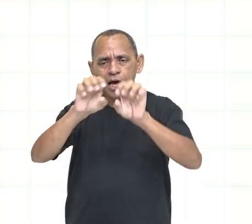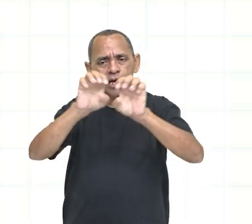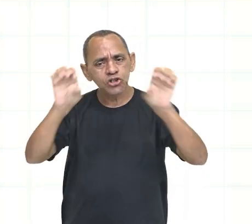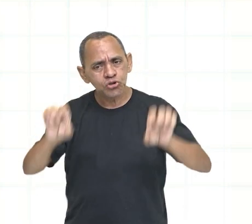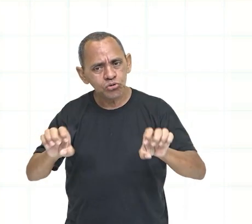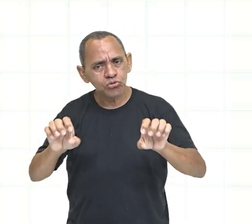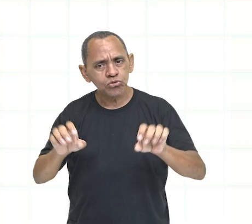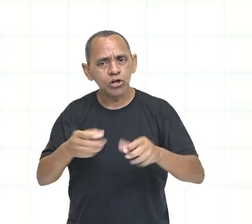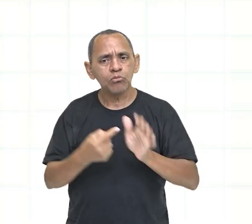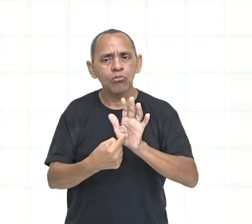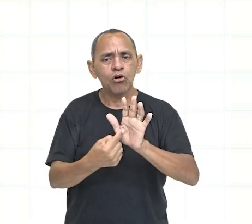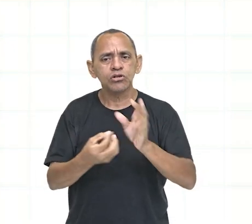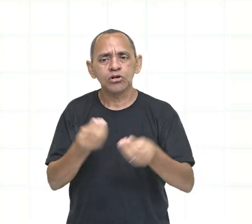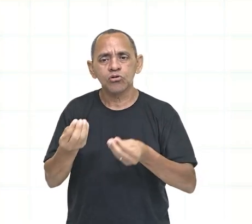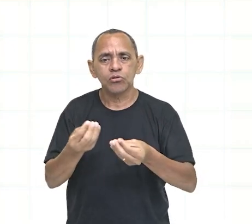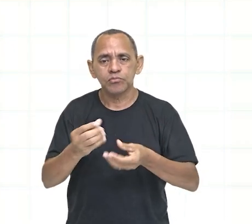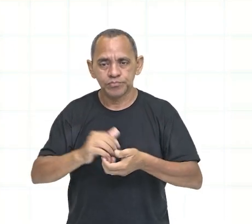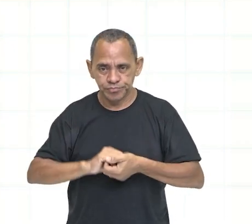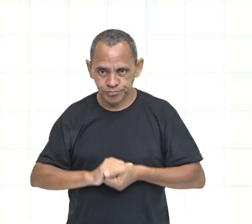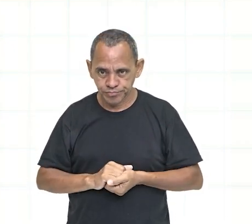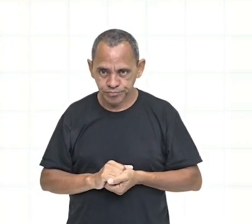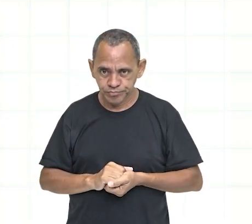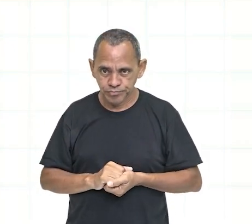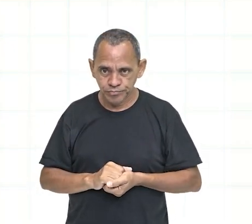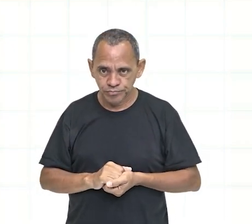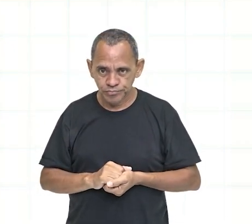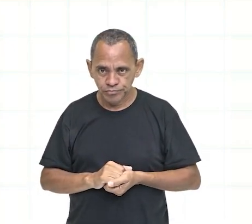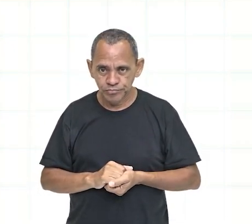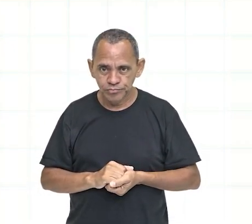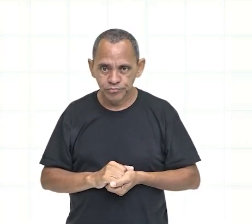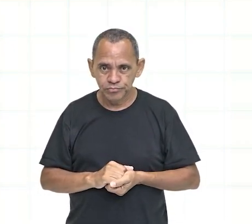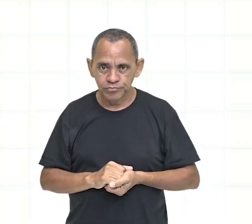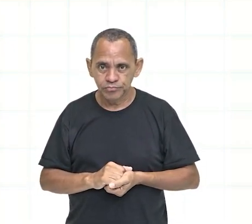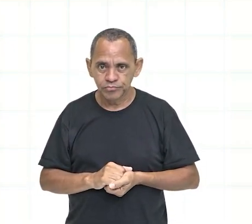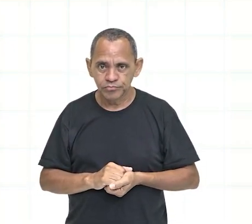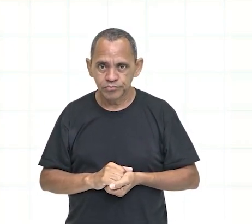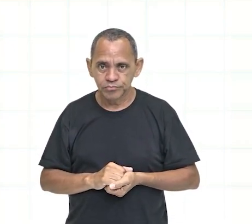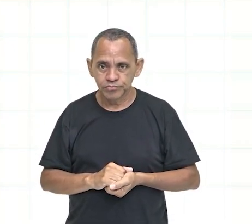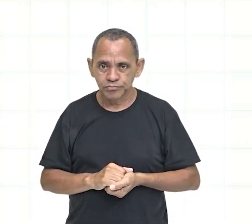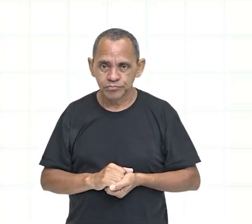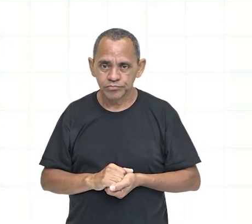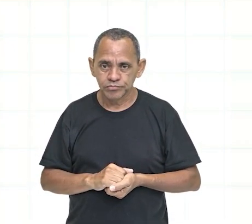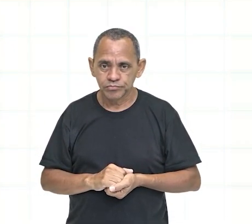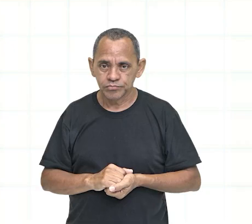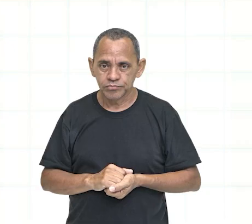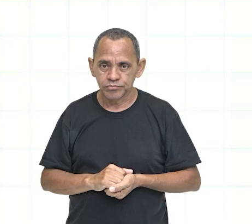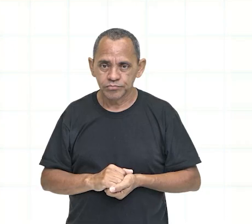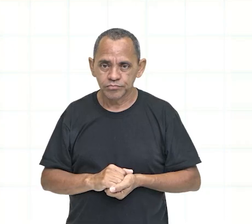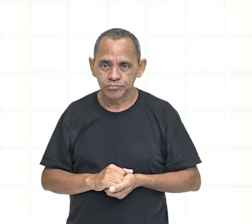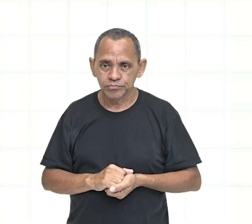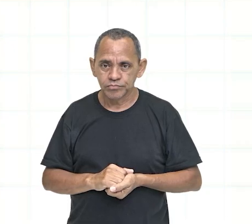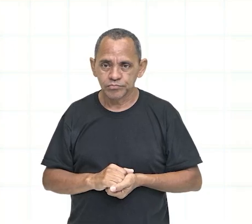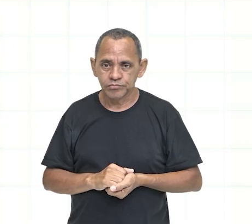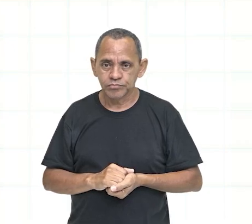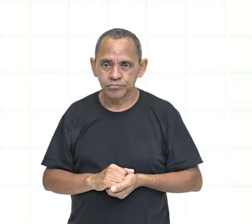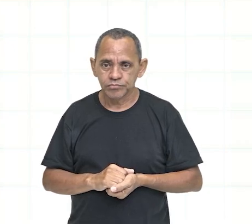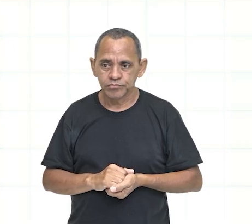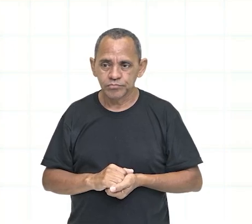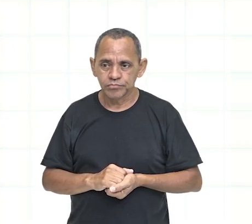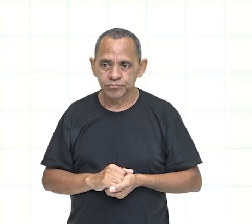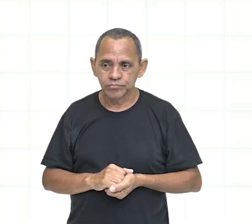mais infinitive. Olha só o exemplo. If it weren't raining, we would go for a